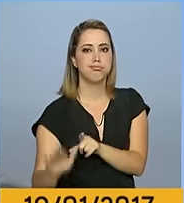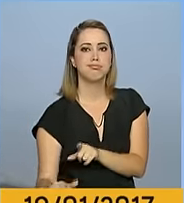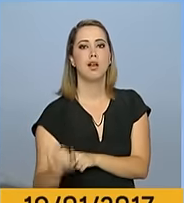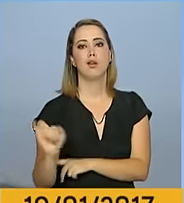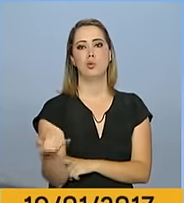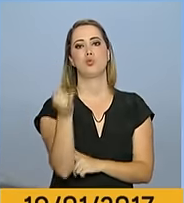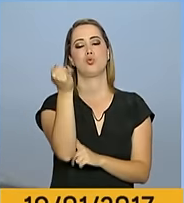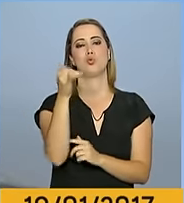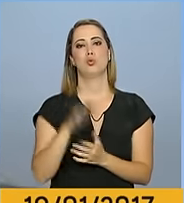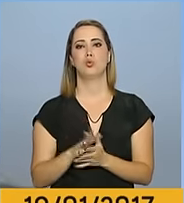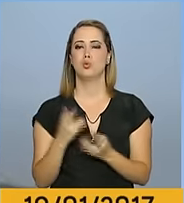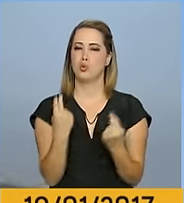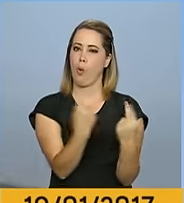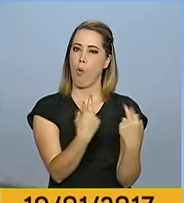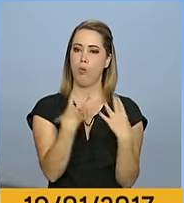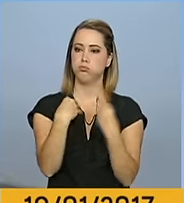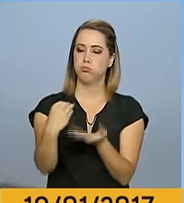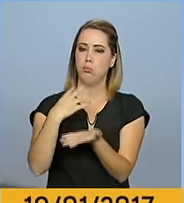juros